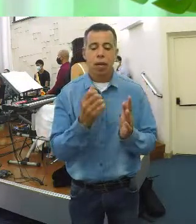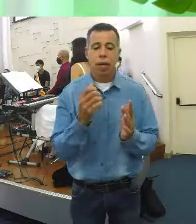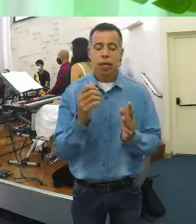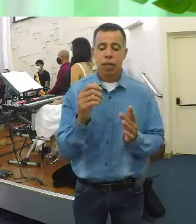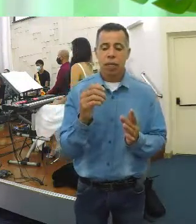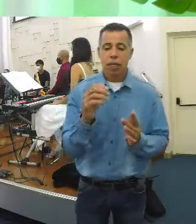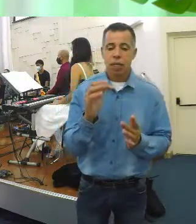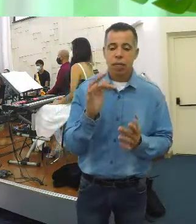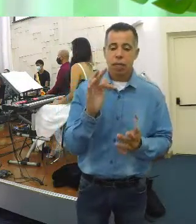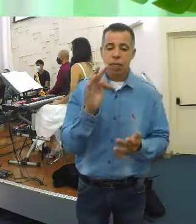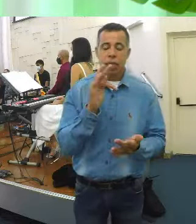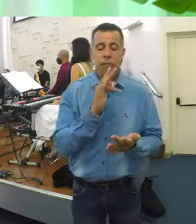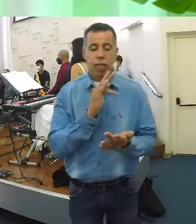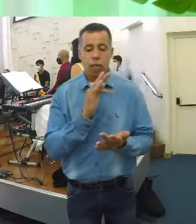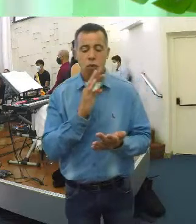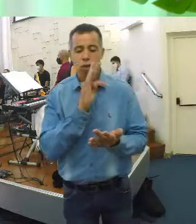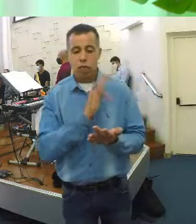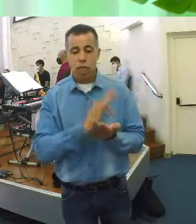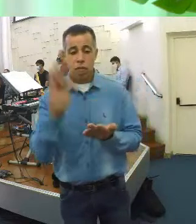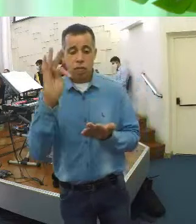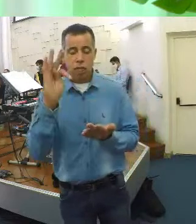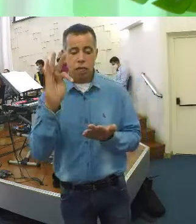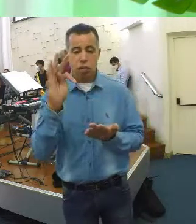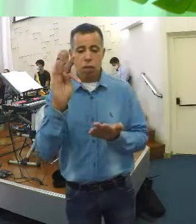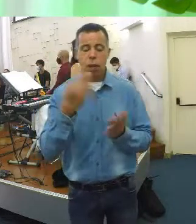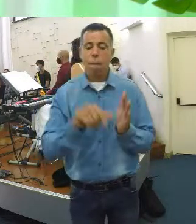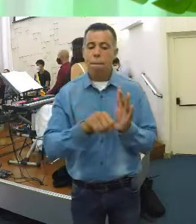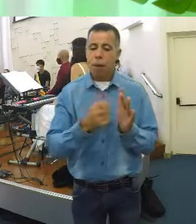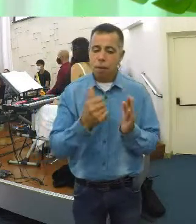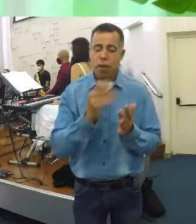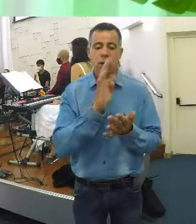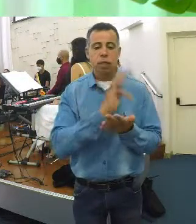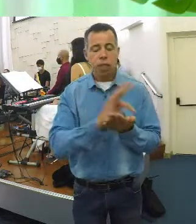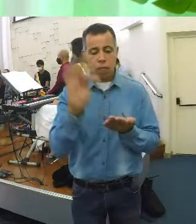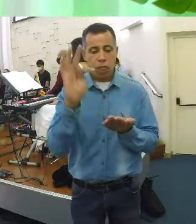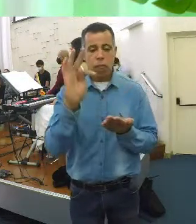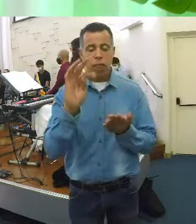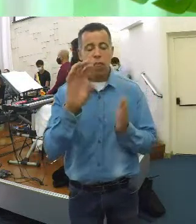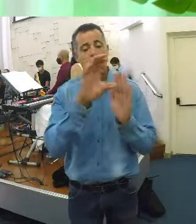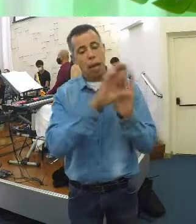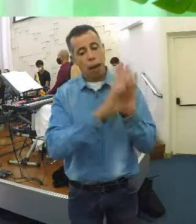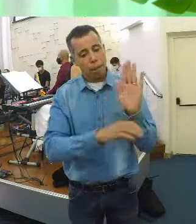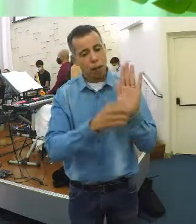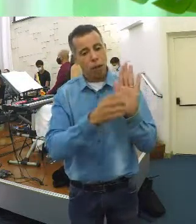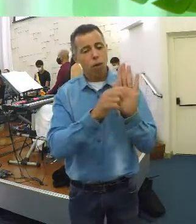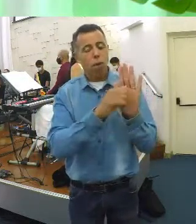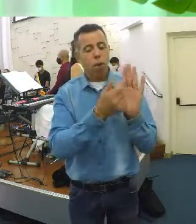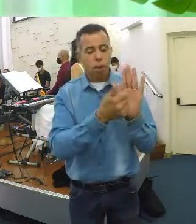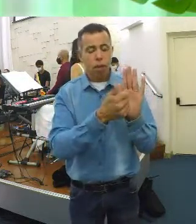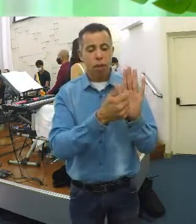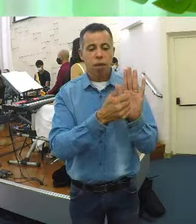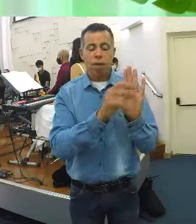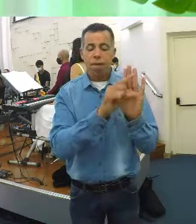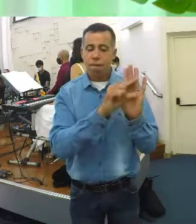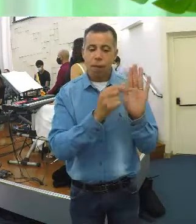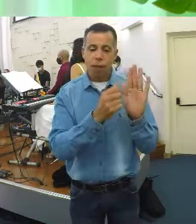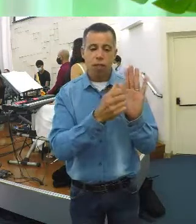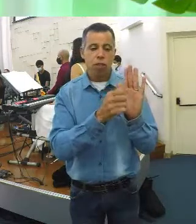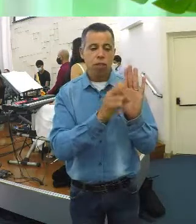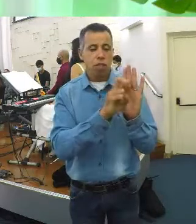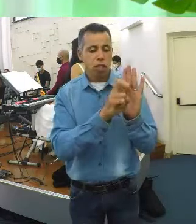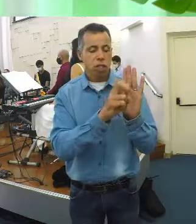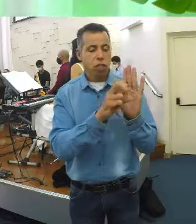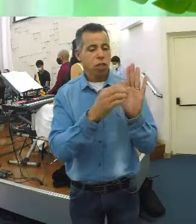versos 5 a 7. 1 aos Tessalonicenses, capítulo 1, versos 5 a